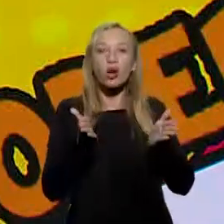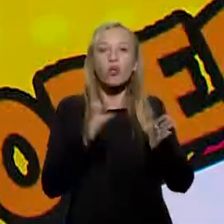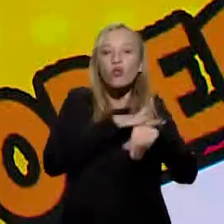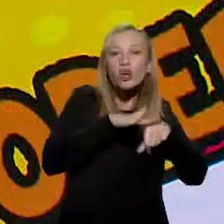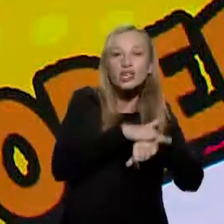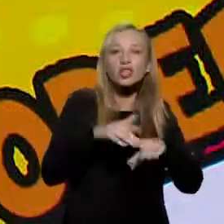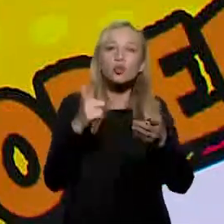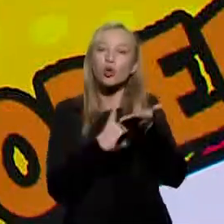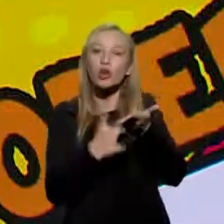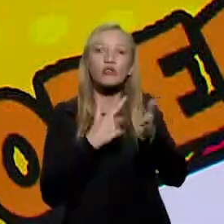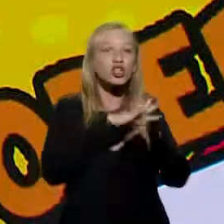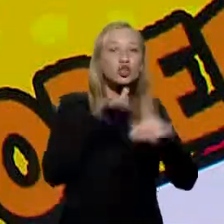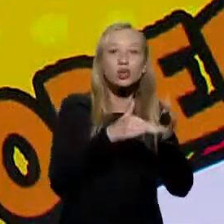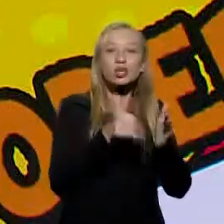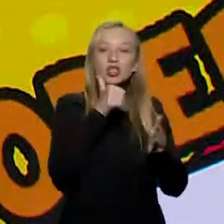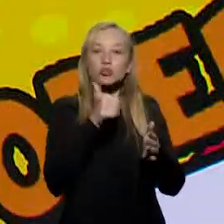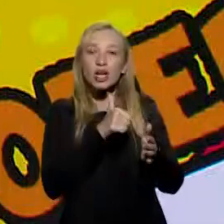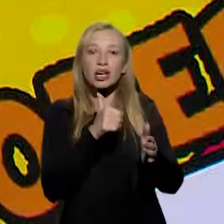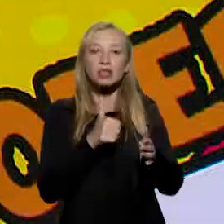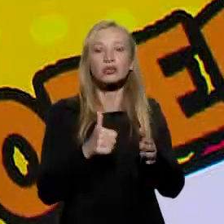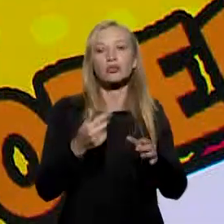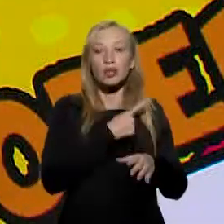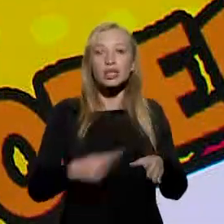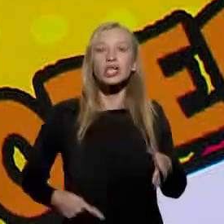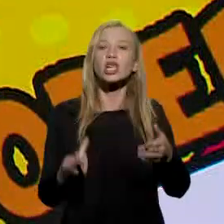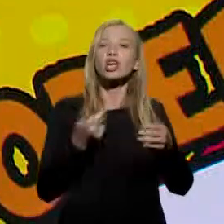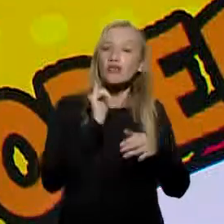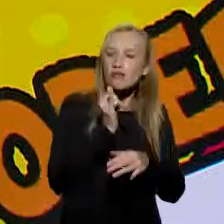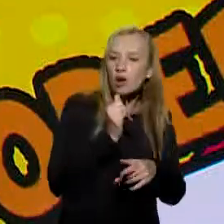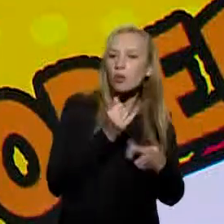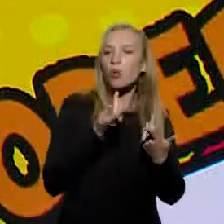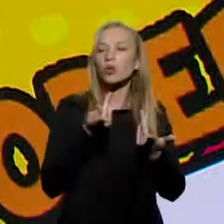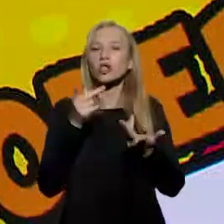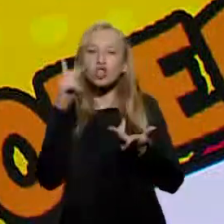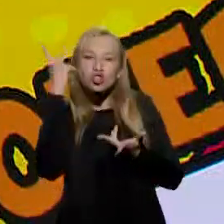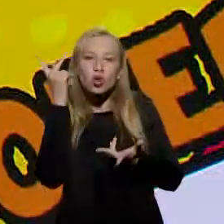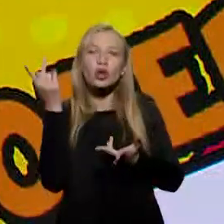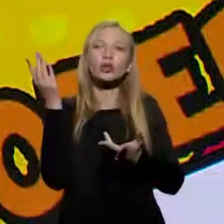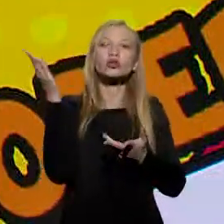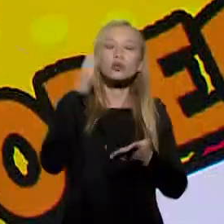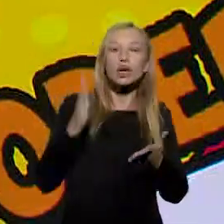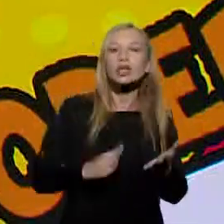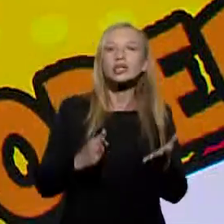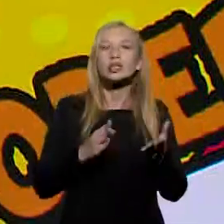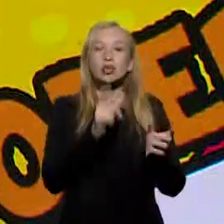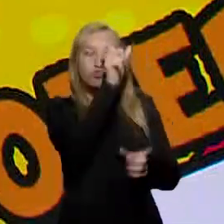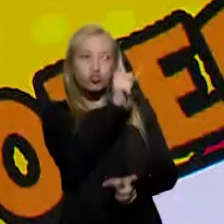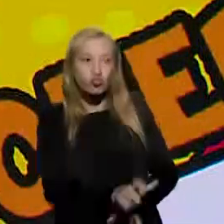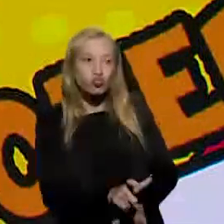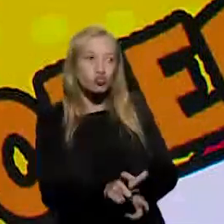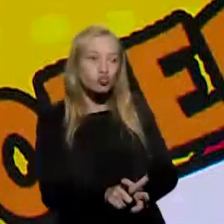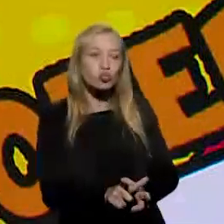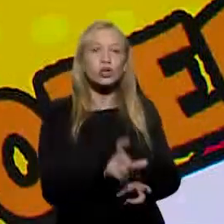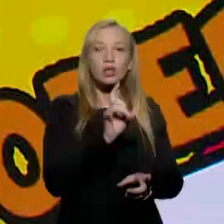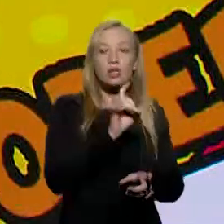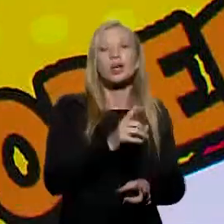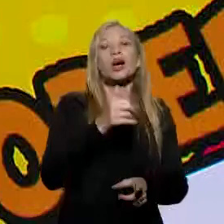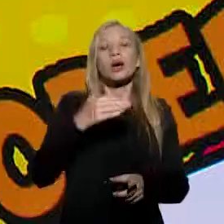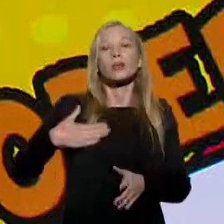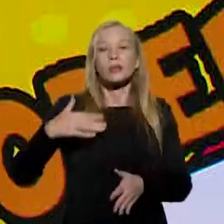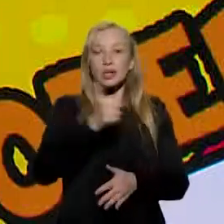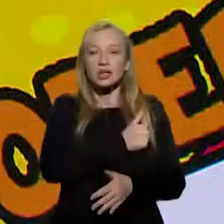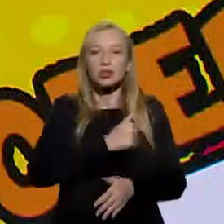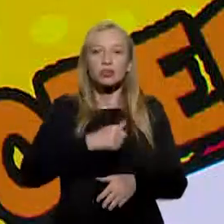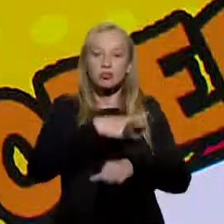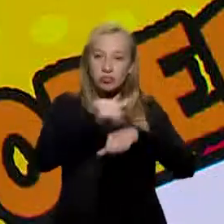conversa é sobre o livro todas as mulheres dos presidentes que conta um pouco da história do brasil pelos perfis e comportamentos nas primeiras